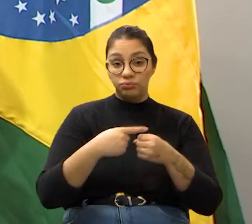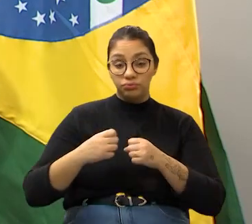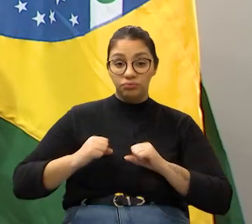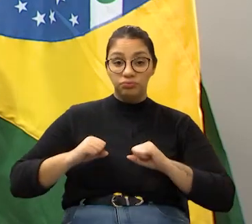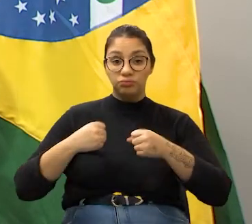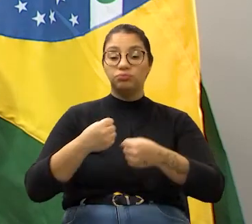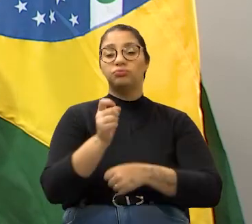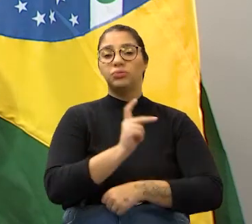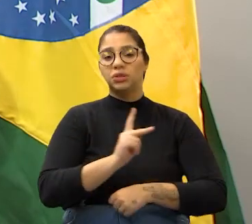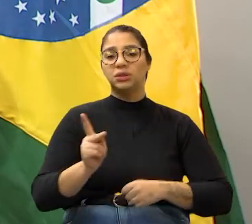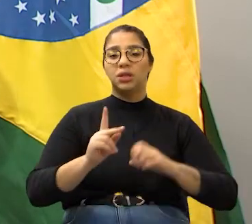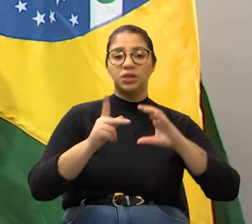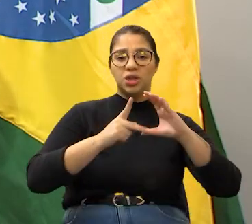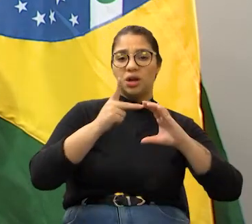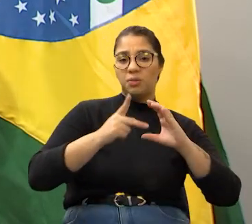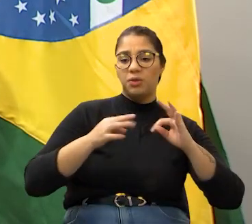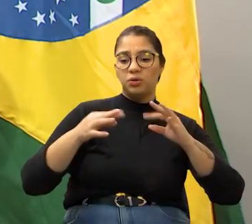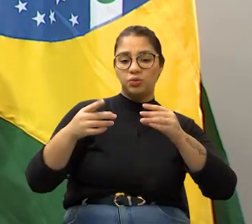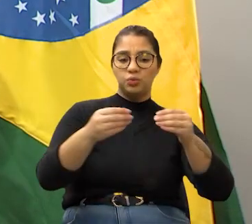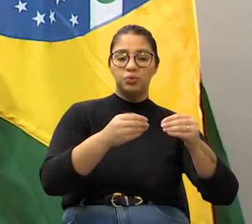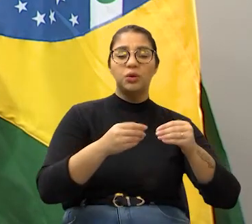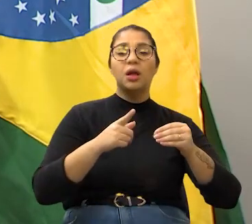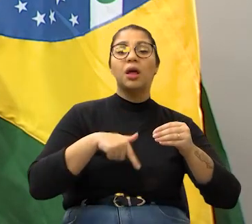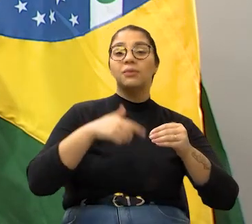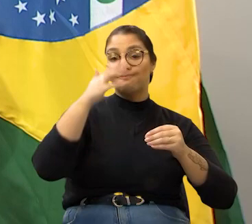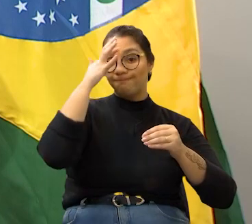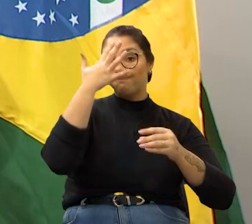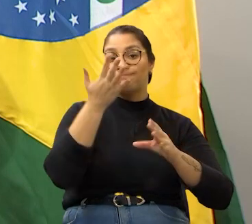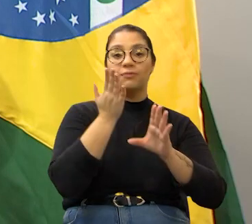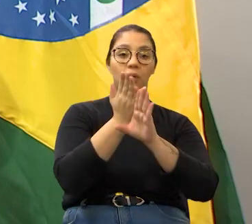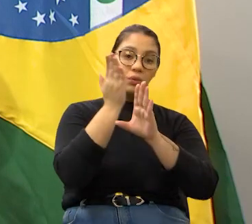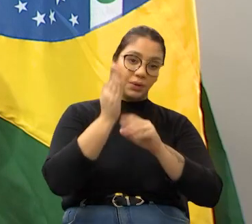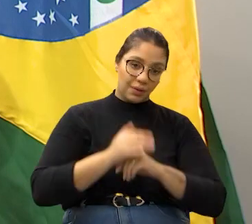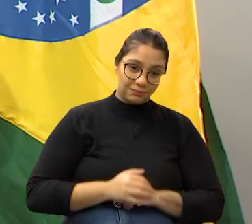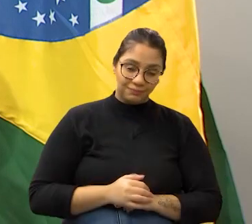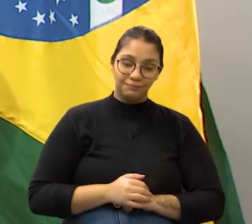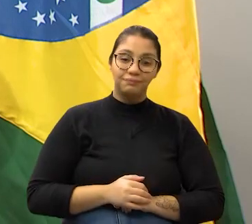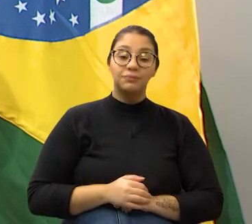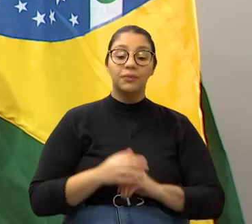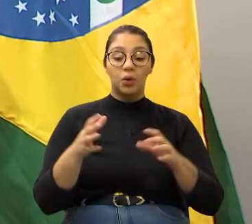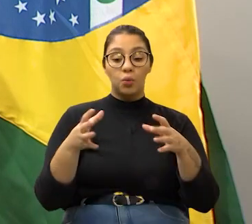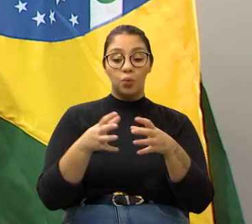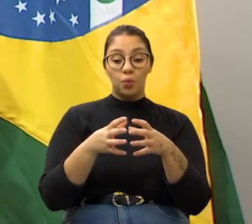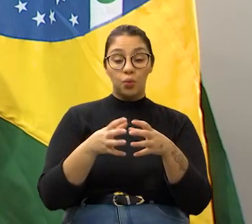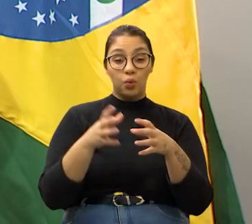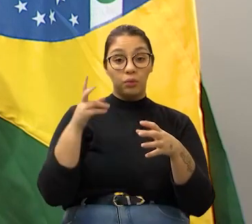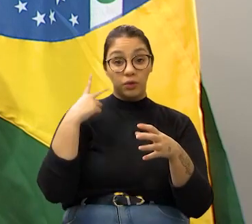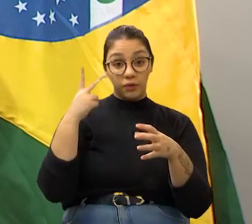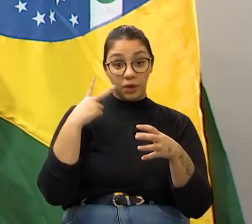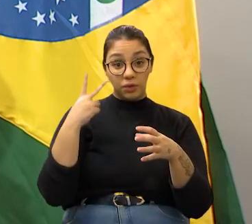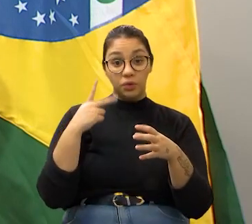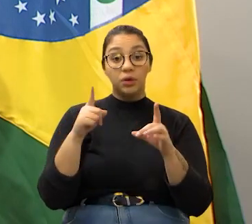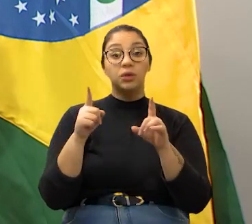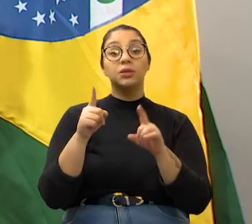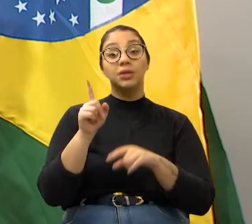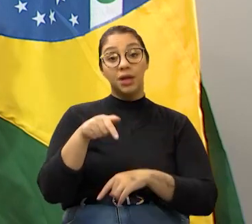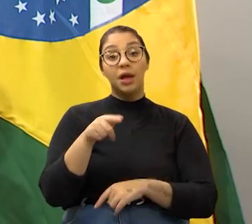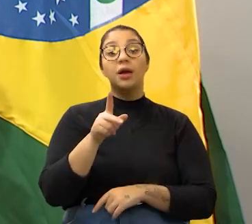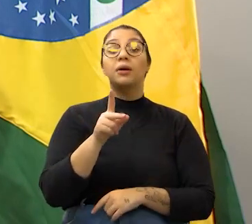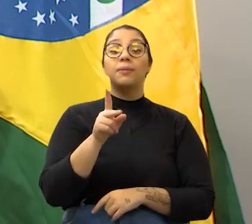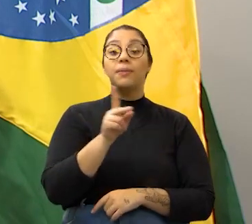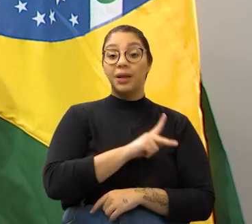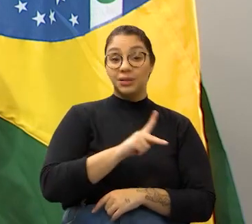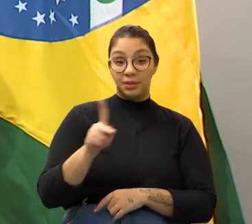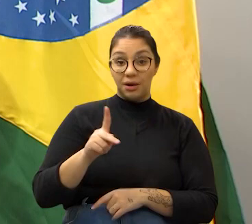dos presidentes das câmaras municipais da região, no sentido de buscar solução para isso. um grupo de vereadores, presidentes